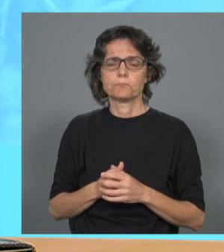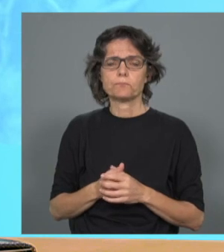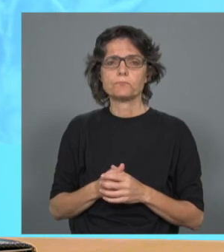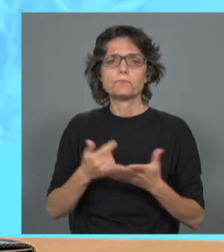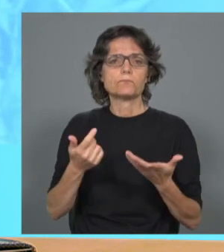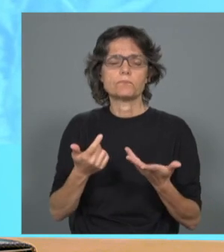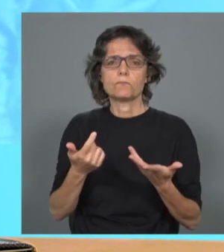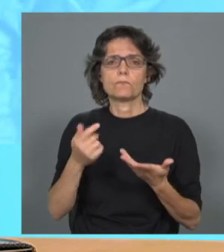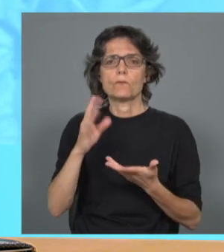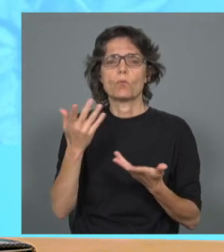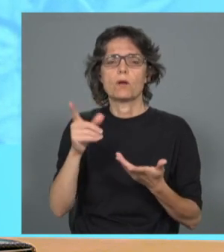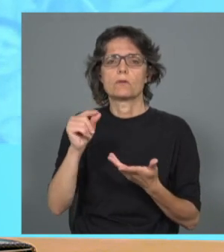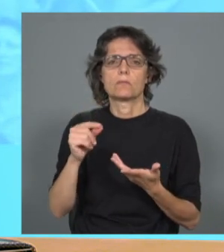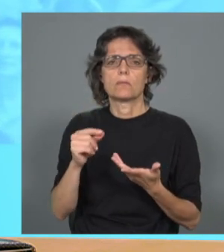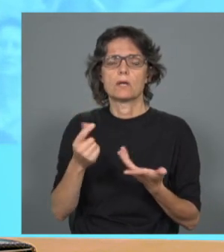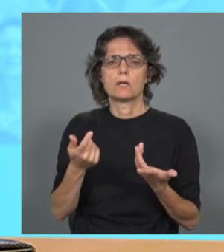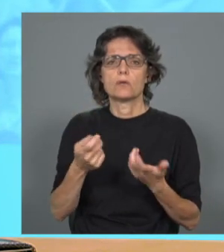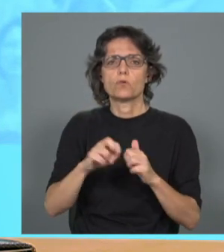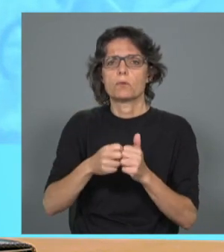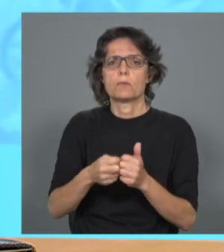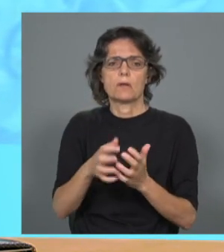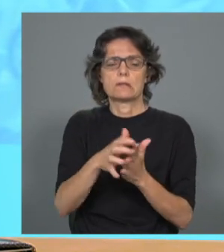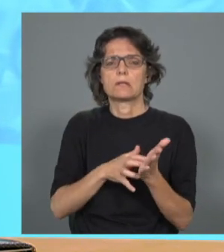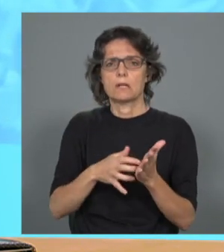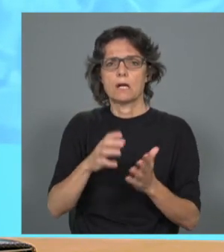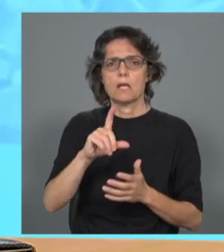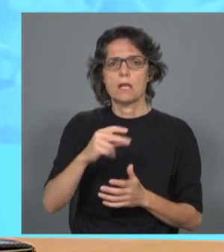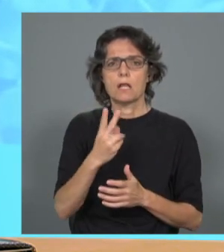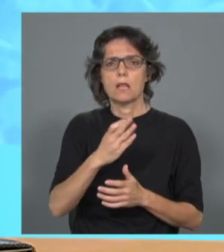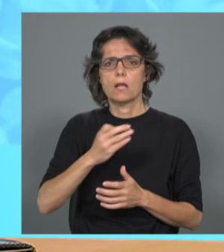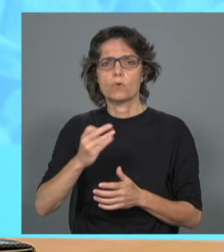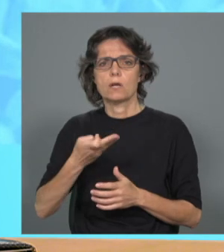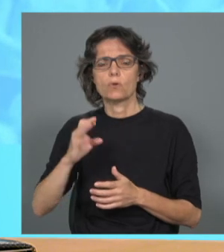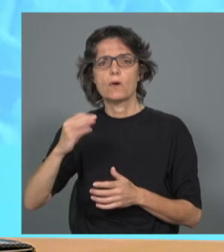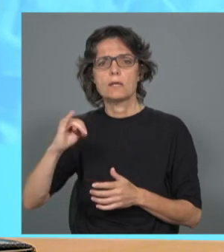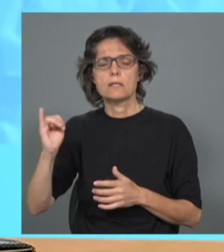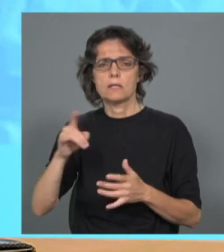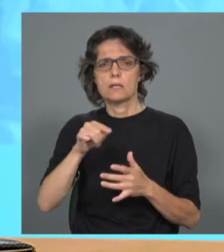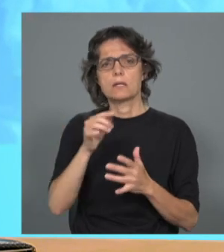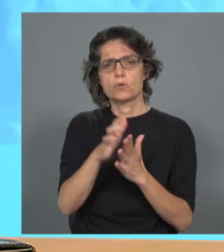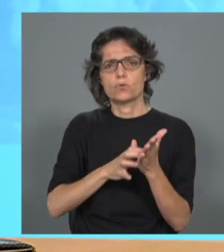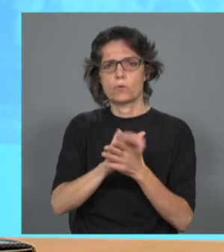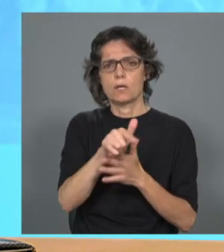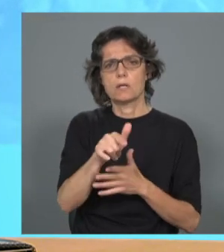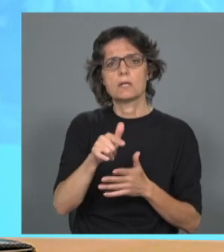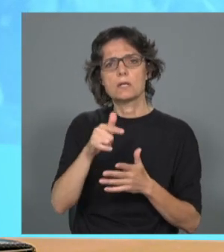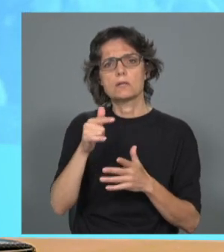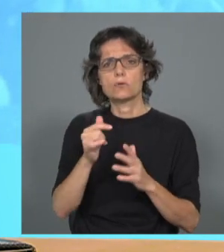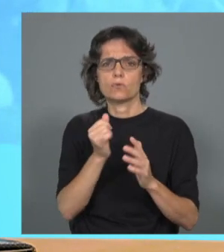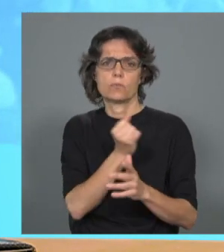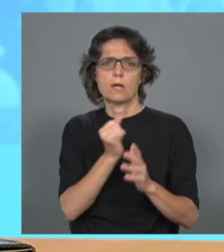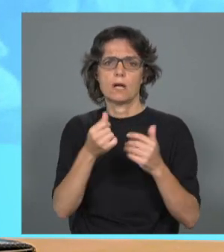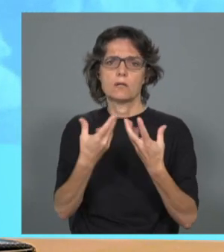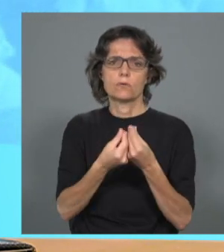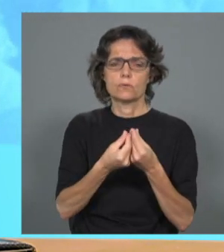especificamente a falar das problemáticas inerentes à Laudato Si, esta encíclica sobre o cuidado da casa comum, mas quando está, por exemplo, a falar até da oração.